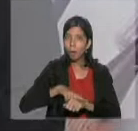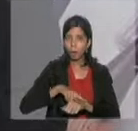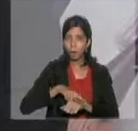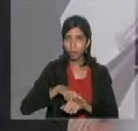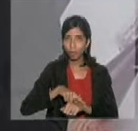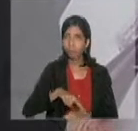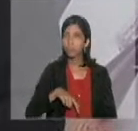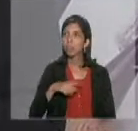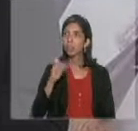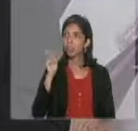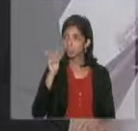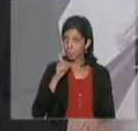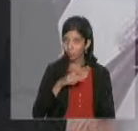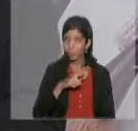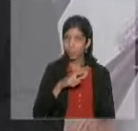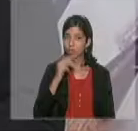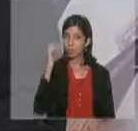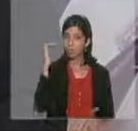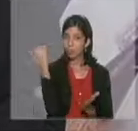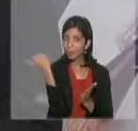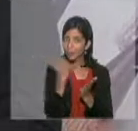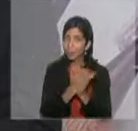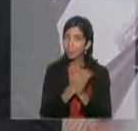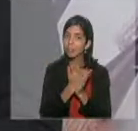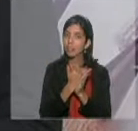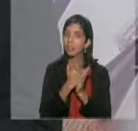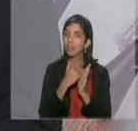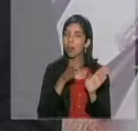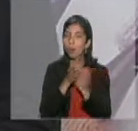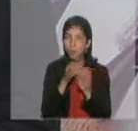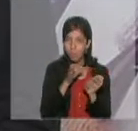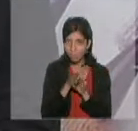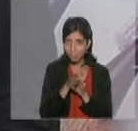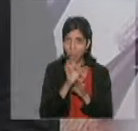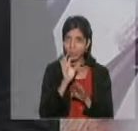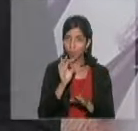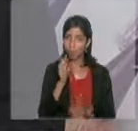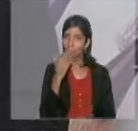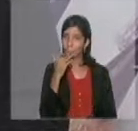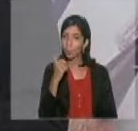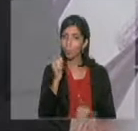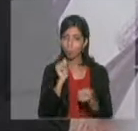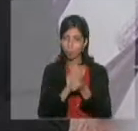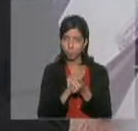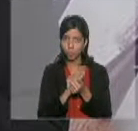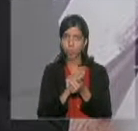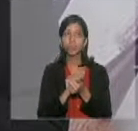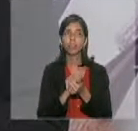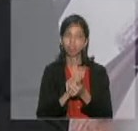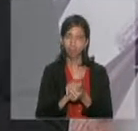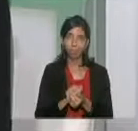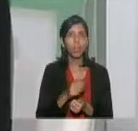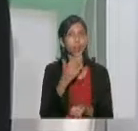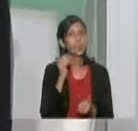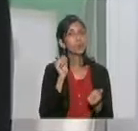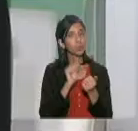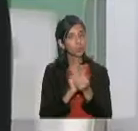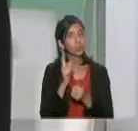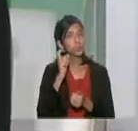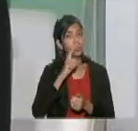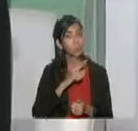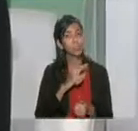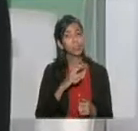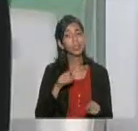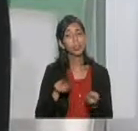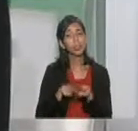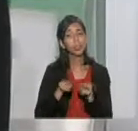horário. Foi difícil seguir essa norma aí, essa orientação da Michele, né? De comer ao mesmo tempo. De comer ao mesmo tempo, sim.